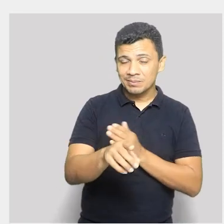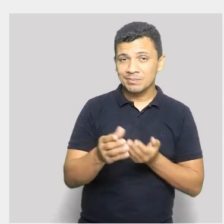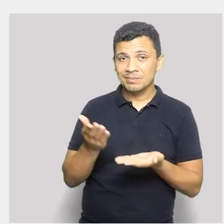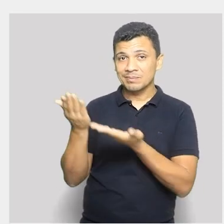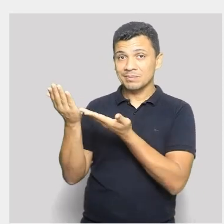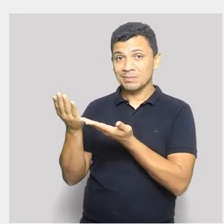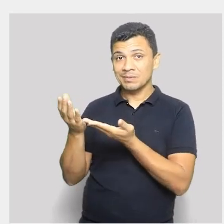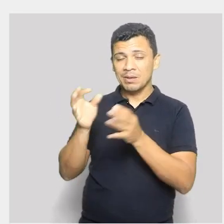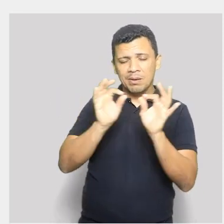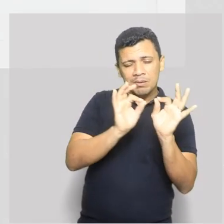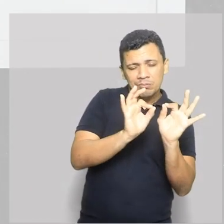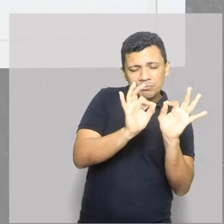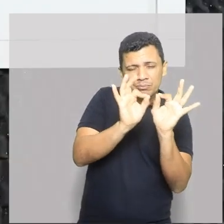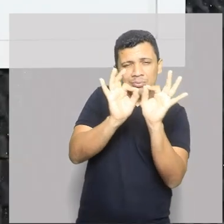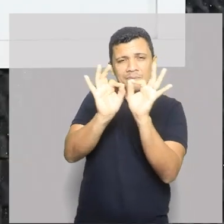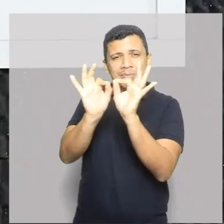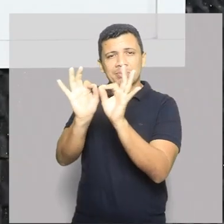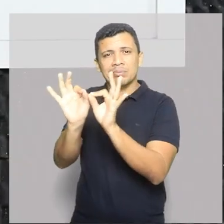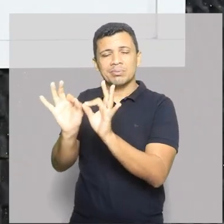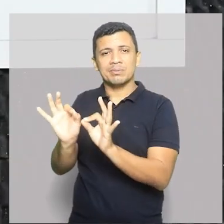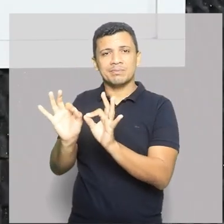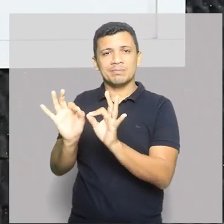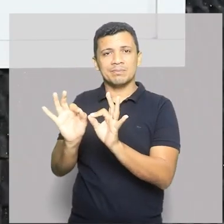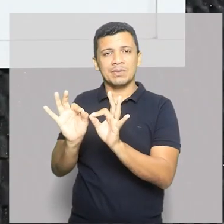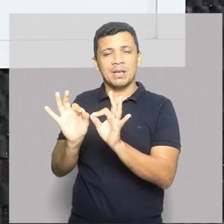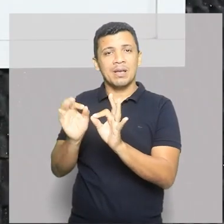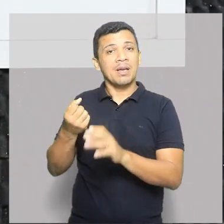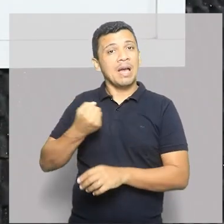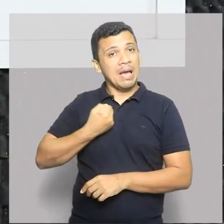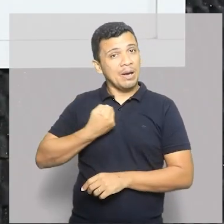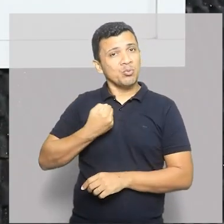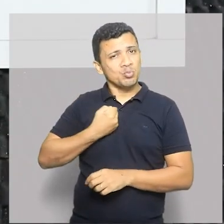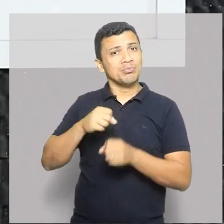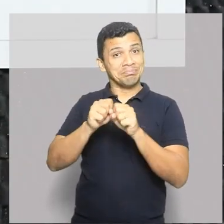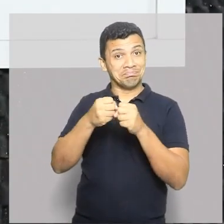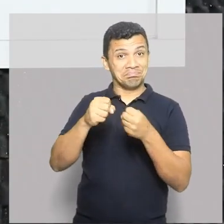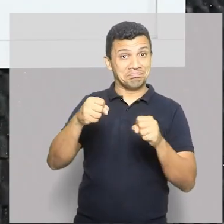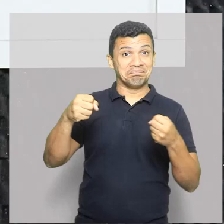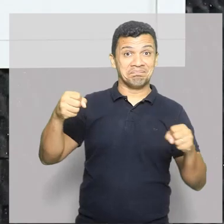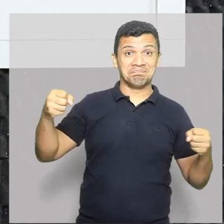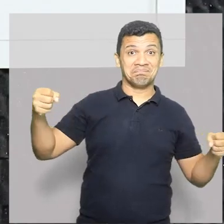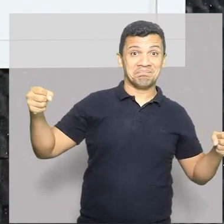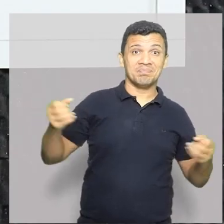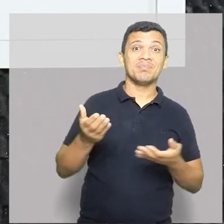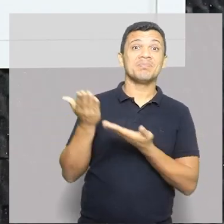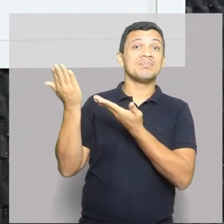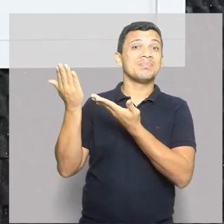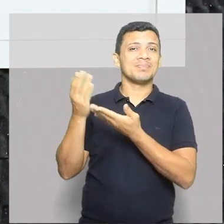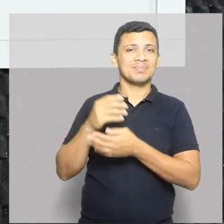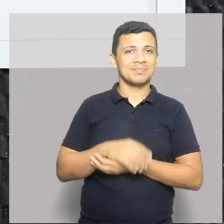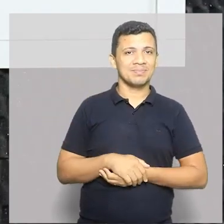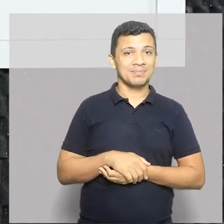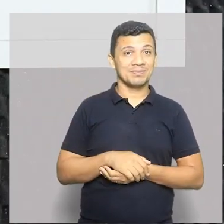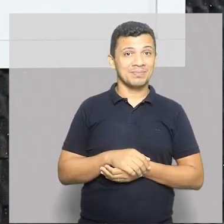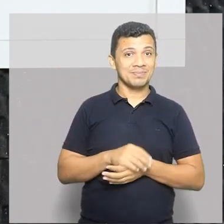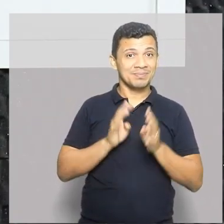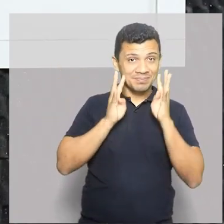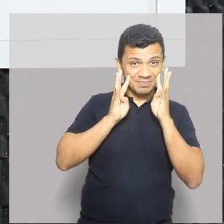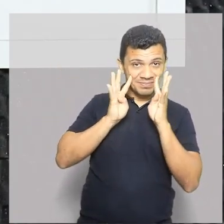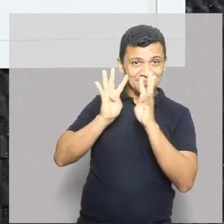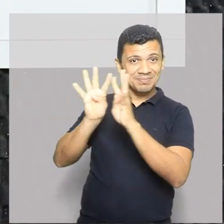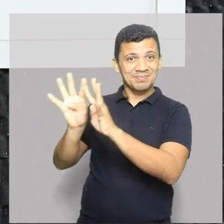ficar atento a uma coisa. É um número muito grande. Então, olha o que nós vamos fazer aqui, ó. Presta atenção para cá, presta atenção para